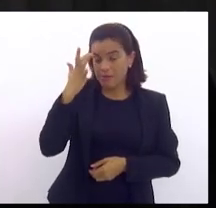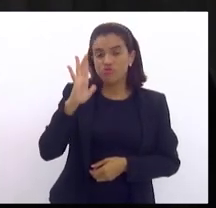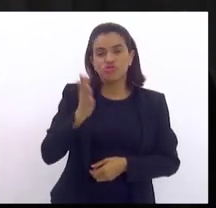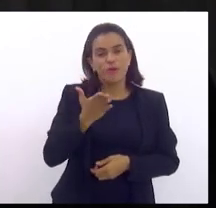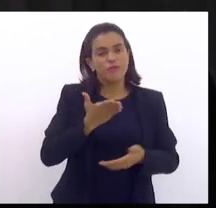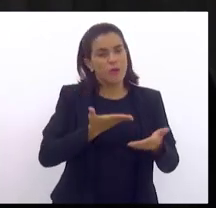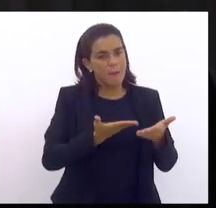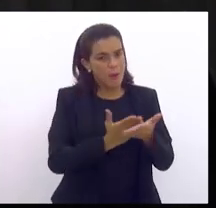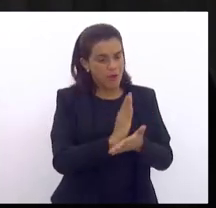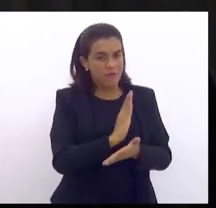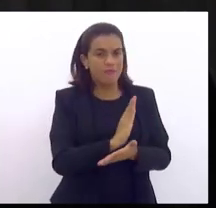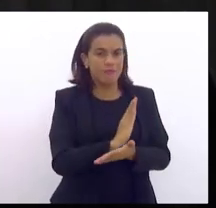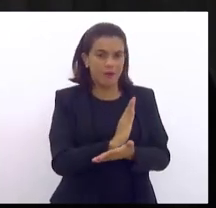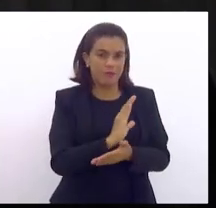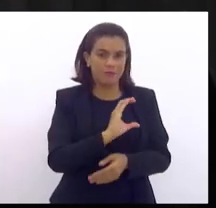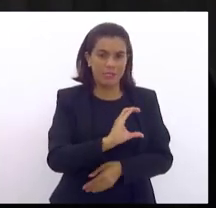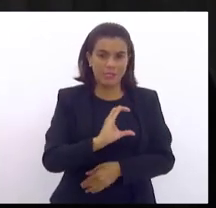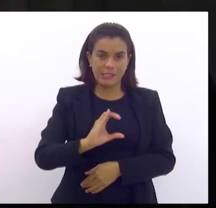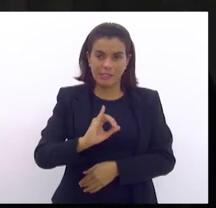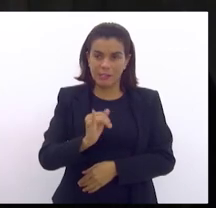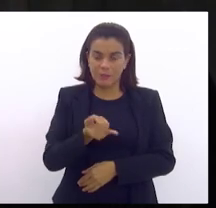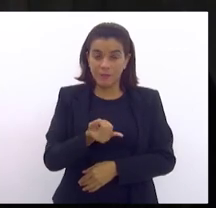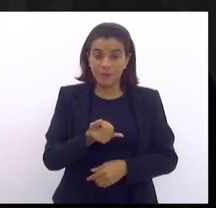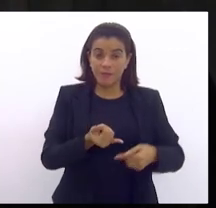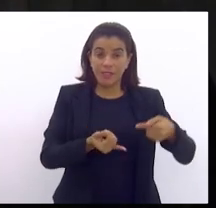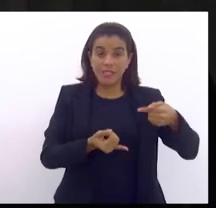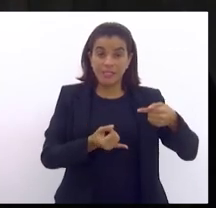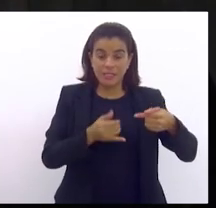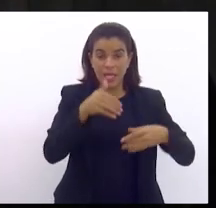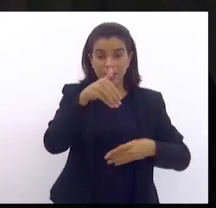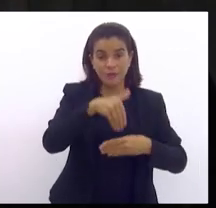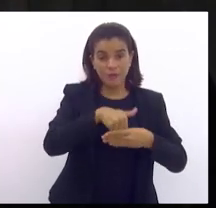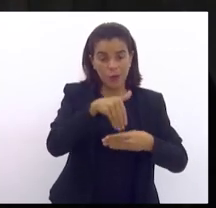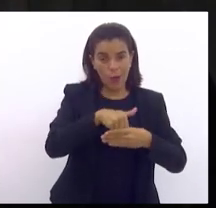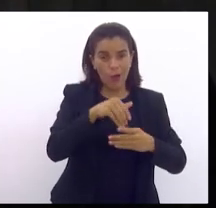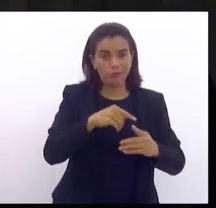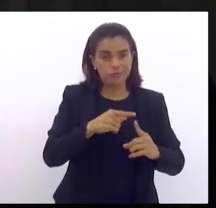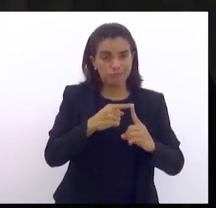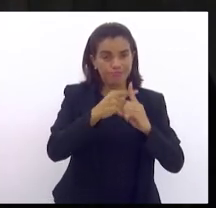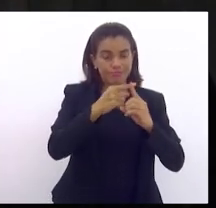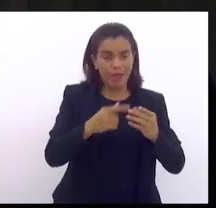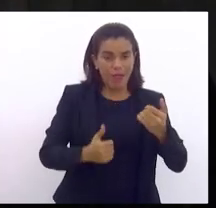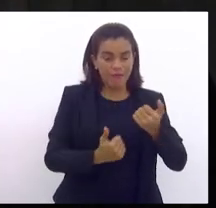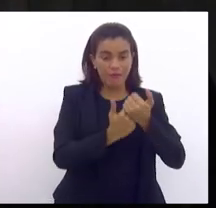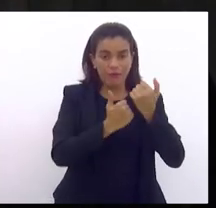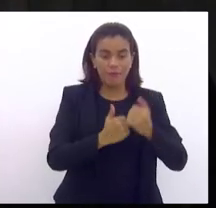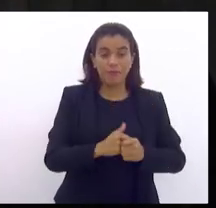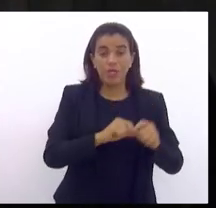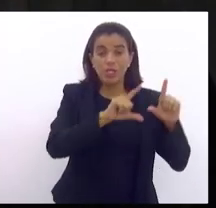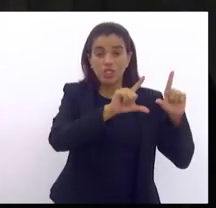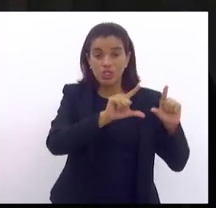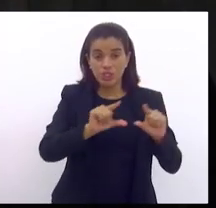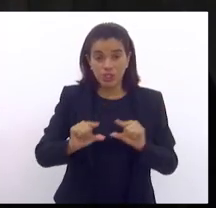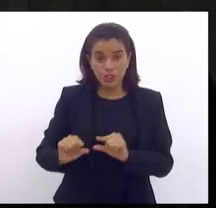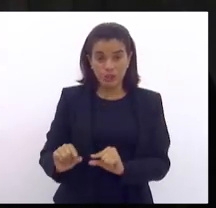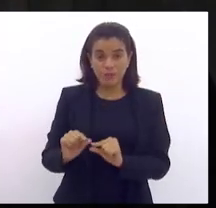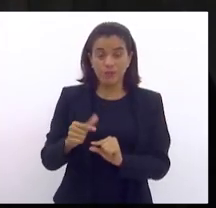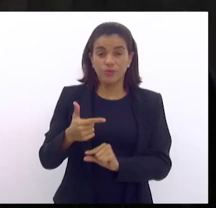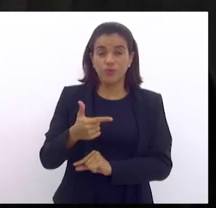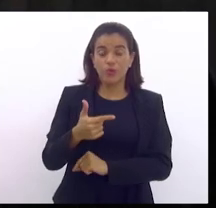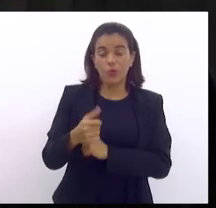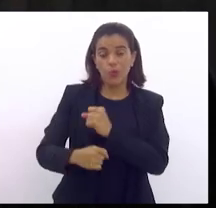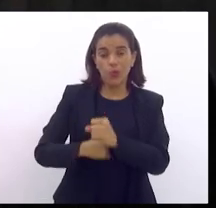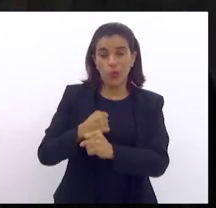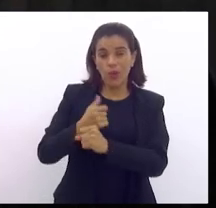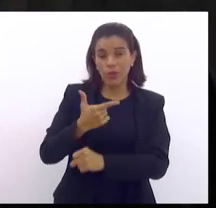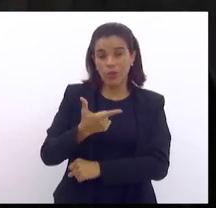por unanimidade na CCJ, pelos 7 votos, reduzirá em 24 esse buraco